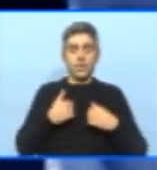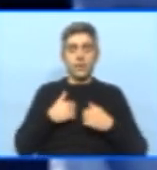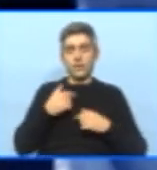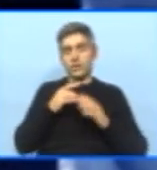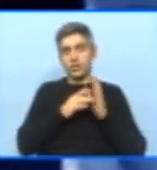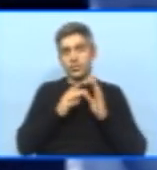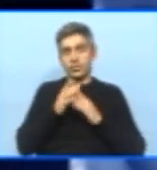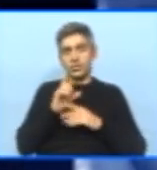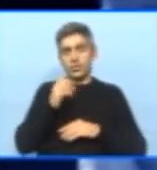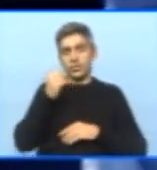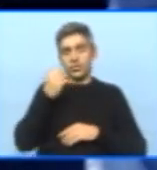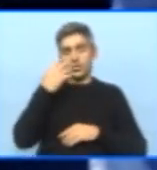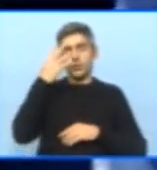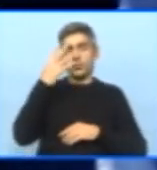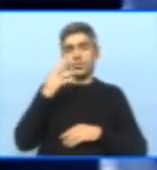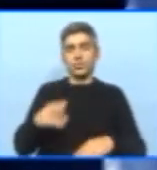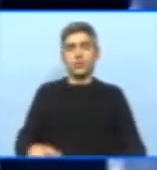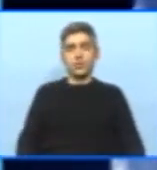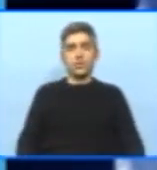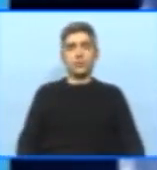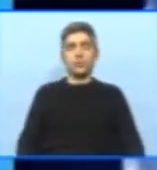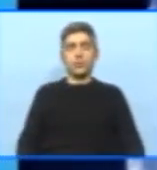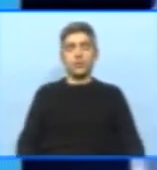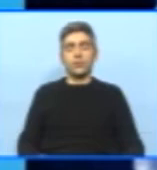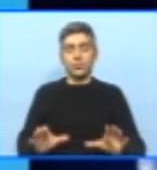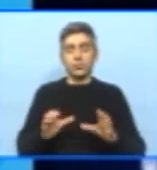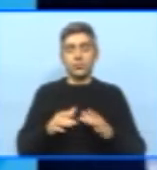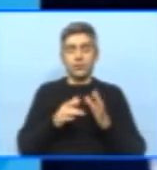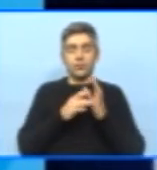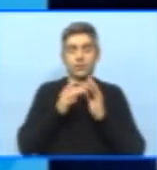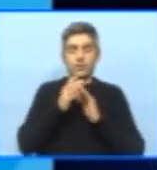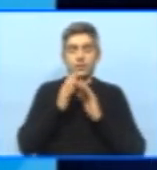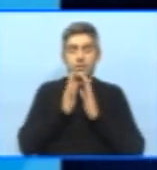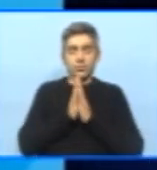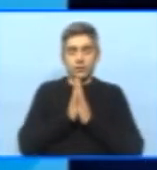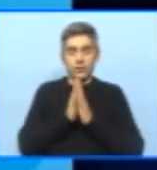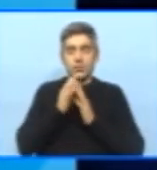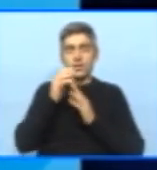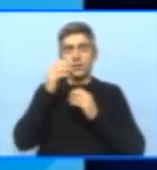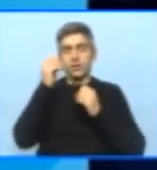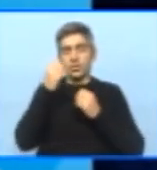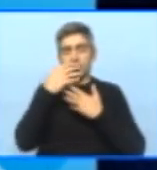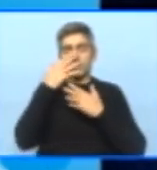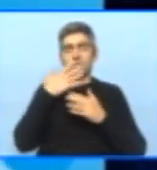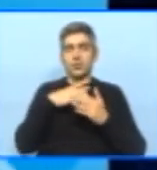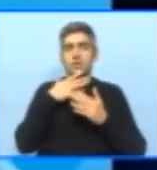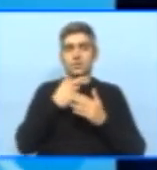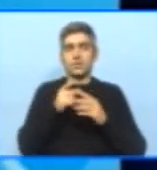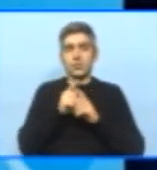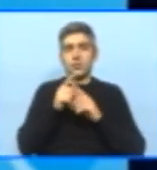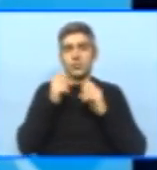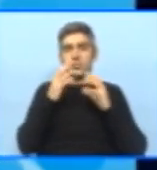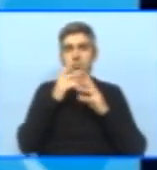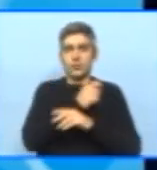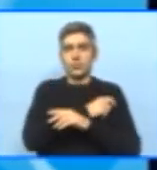não é? É Cristo que é a luz. E, portanto, na comunidade cristã, Cristo representa a luz. E na medida em que Cristo estiver na